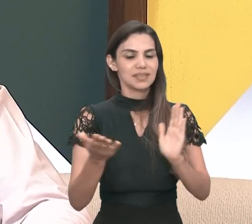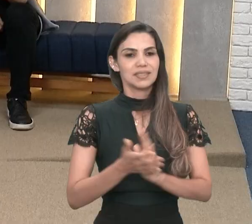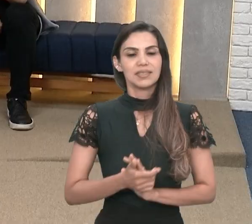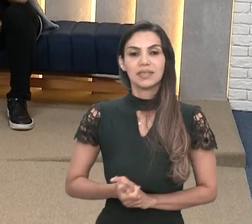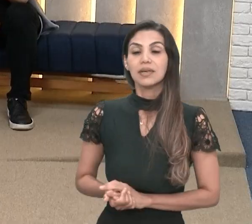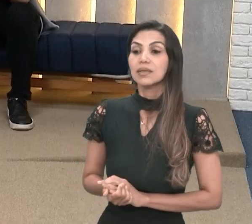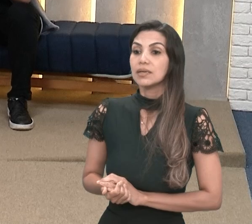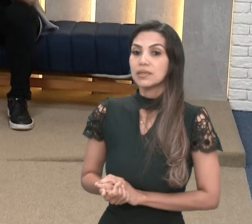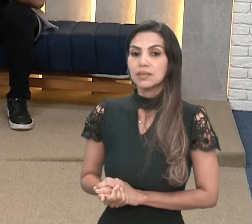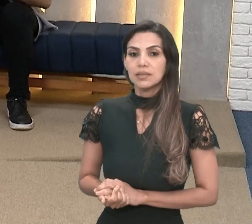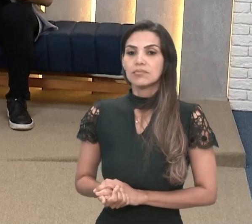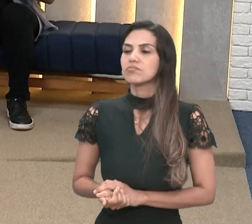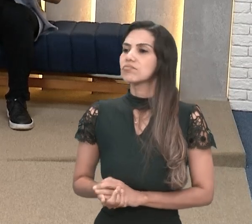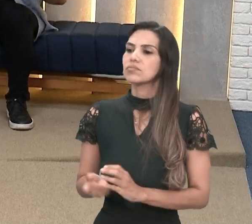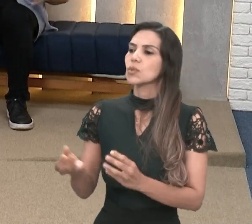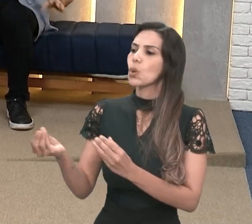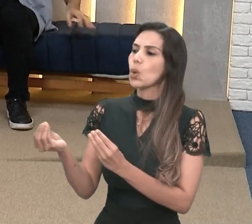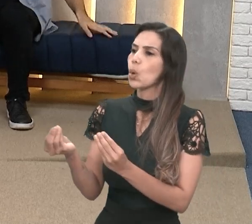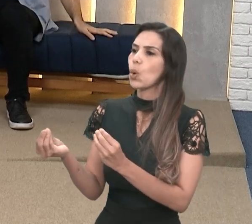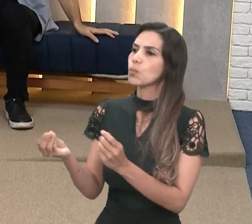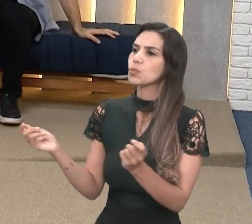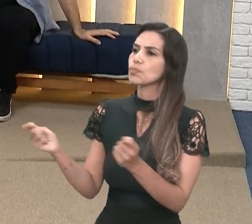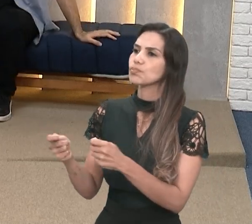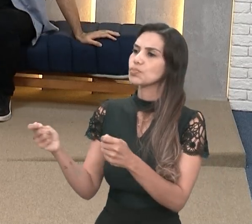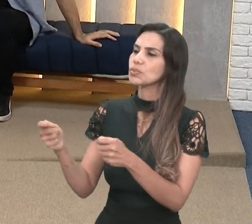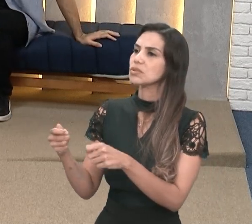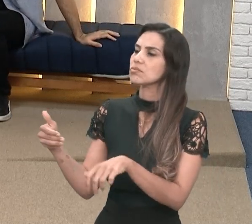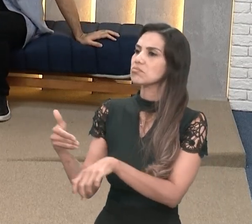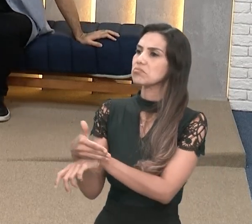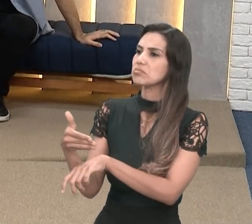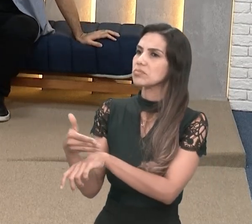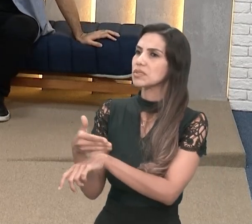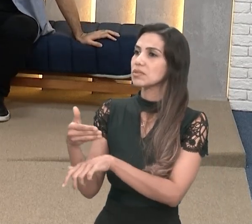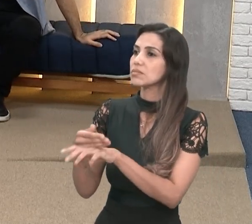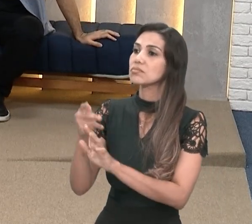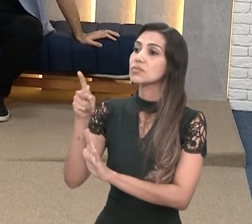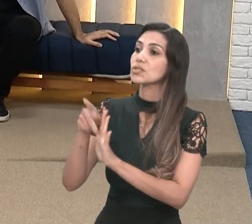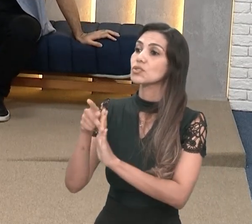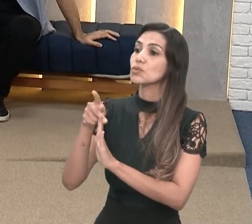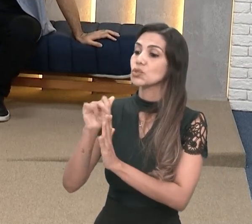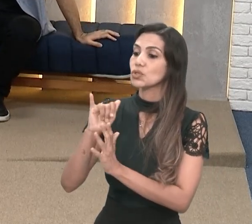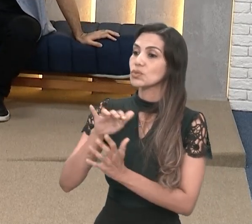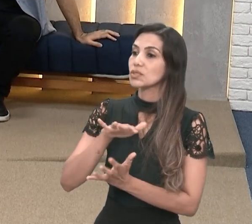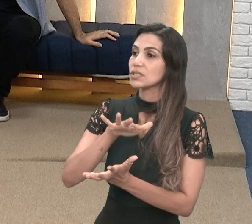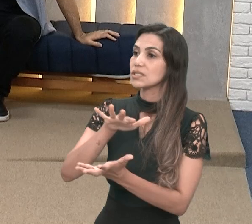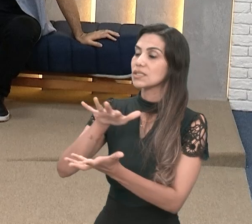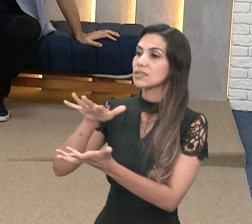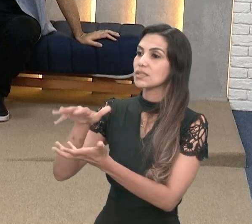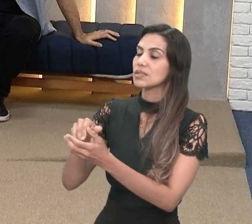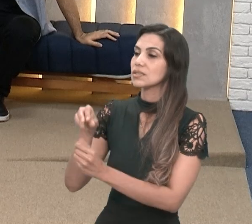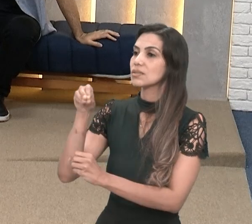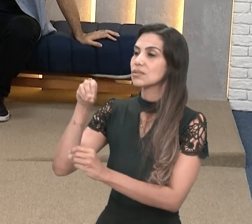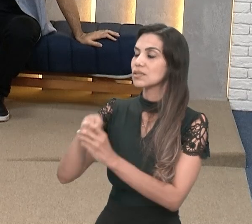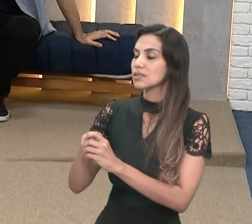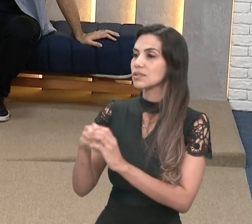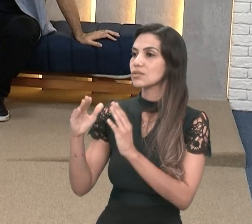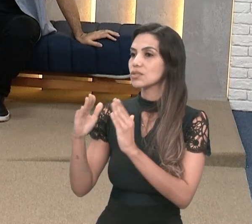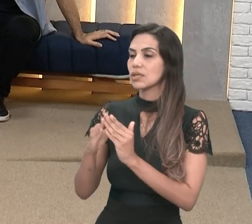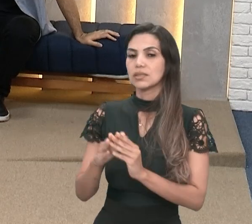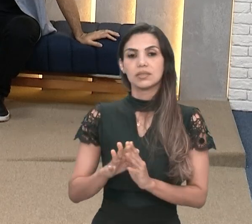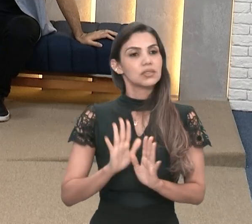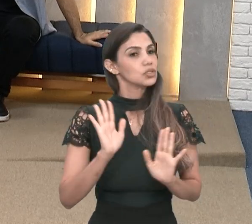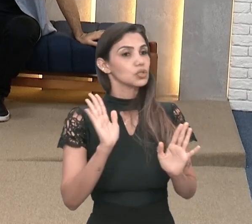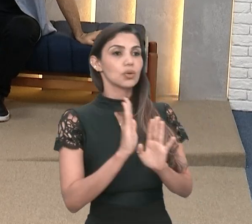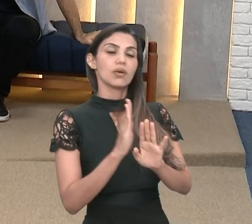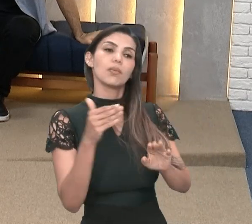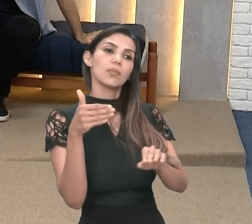entrar? Como participar dessa internacionalização em casa? Ser parte da comunidade UFG.